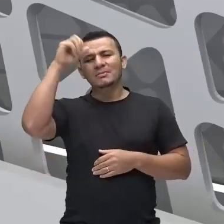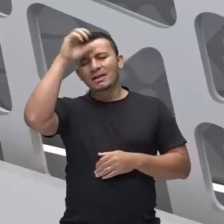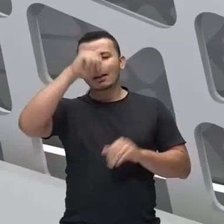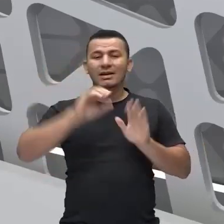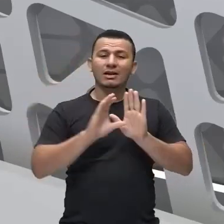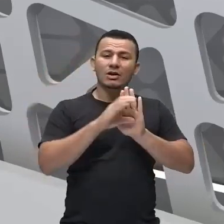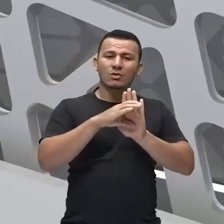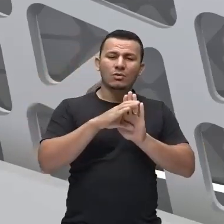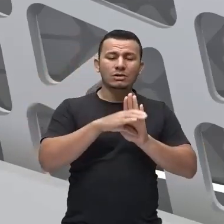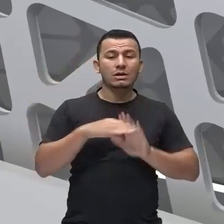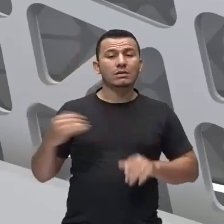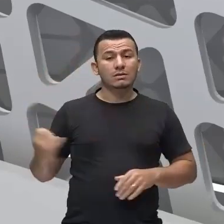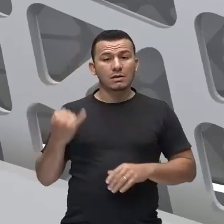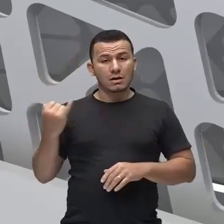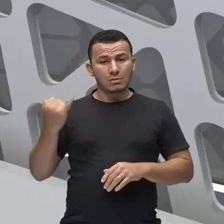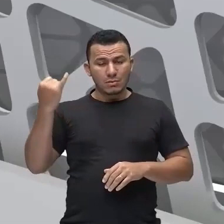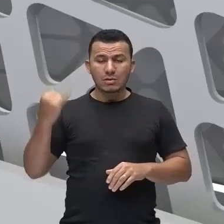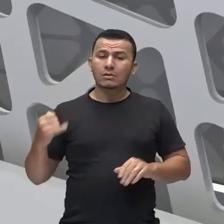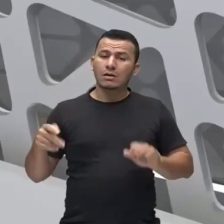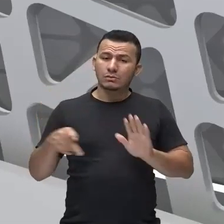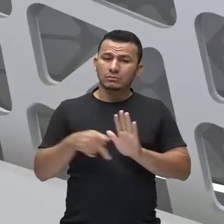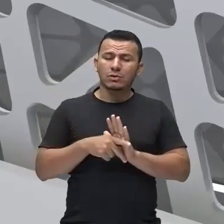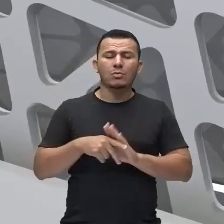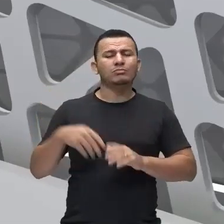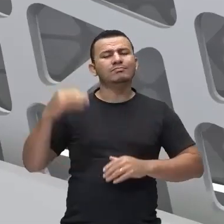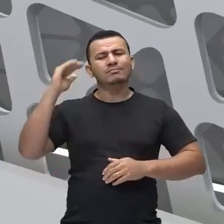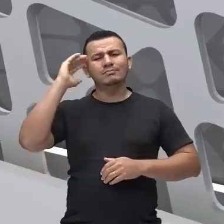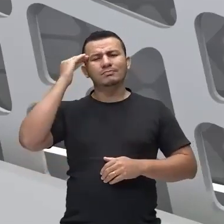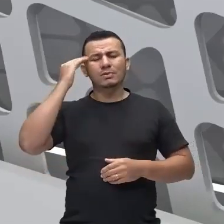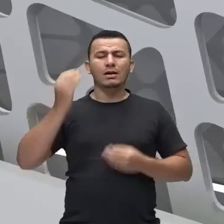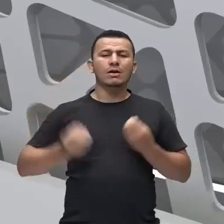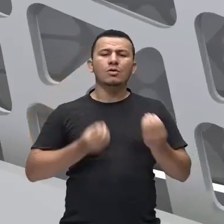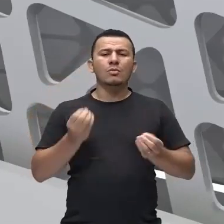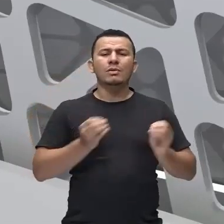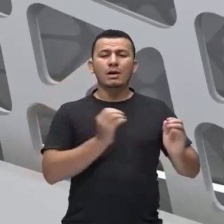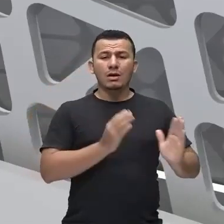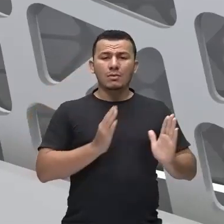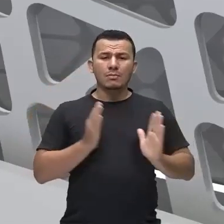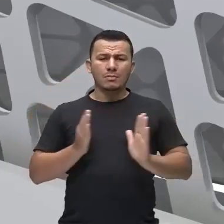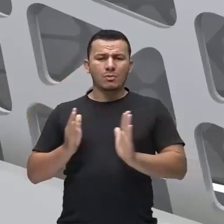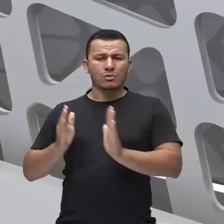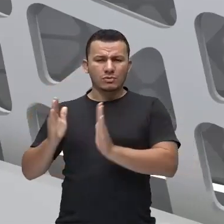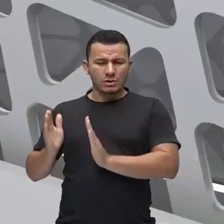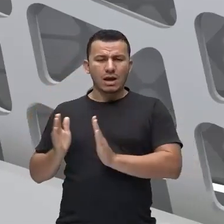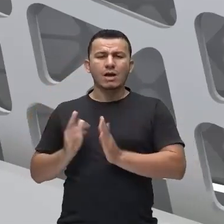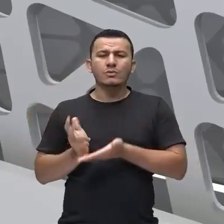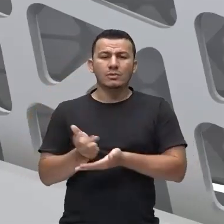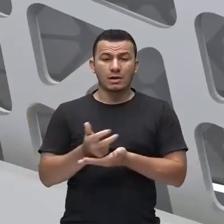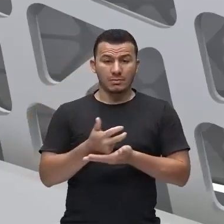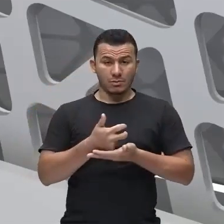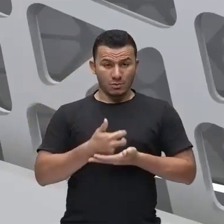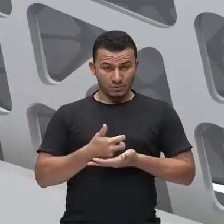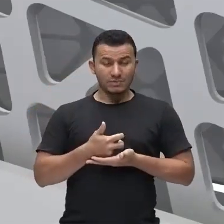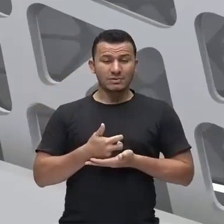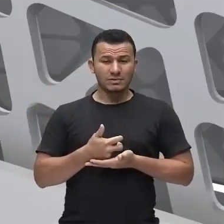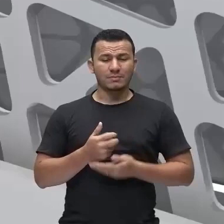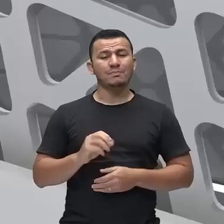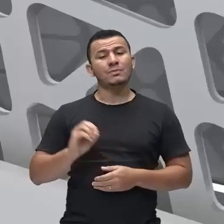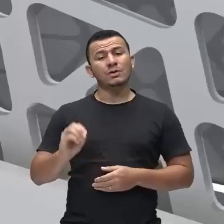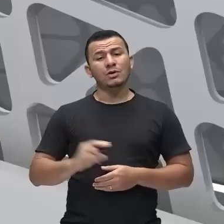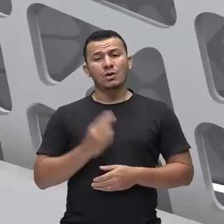aí fundamentais para compreendermos esse processo aí da embriologia ou